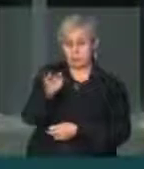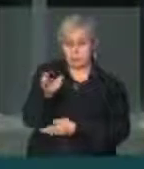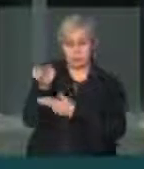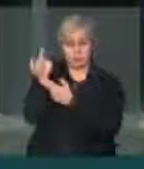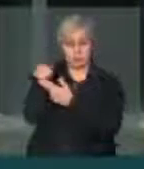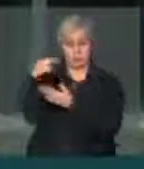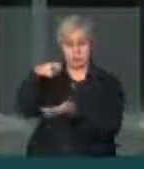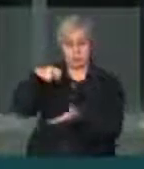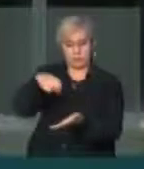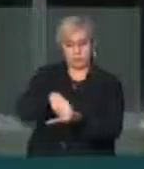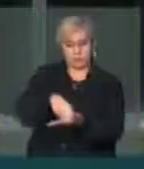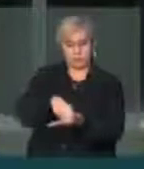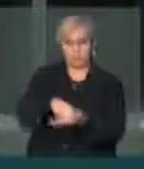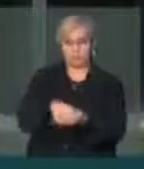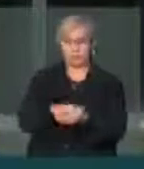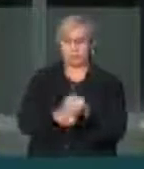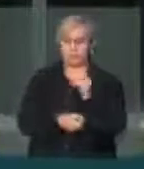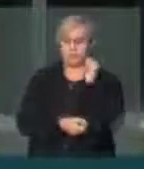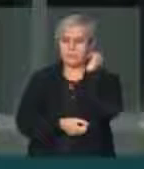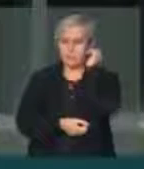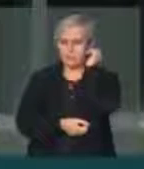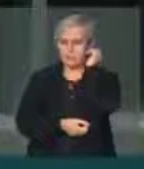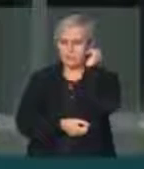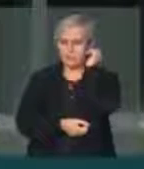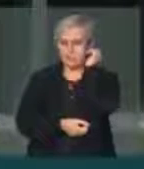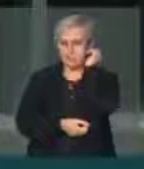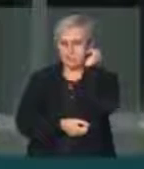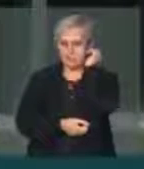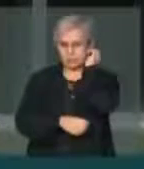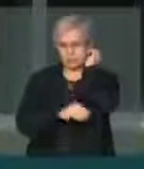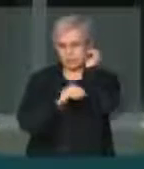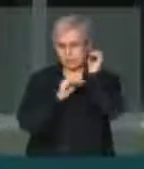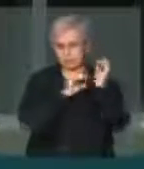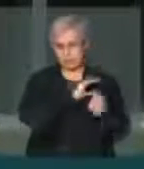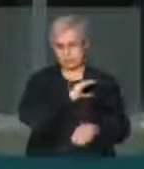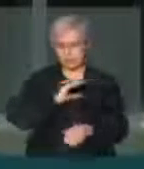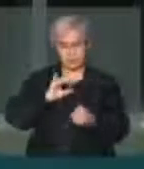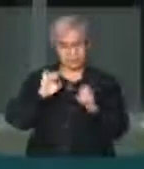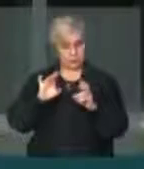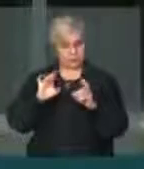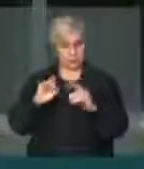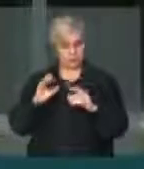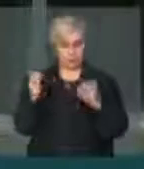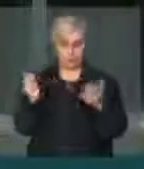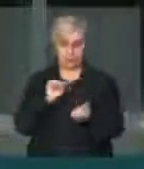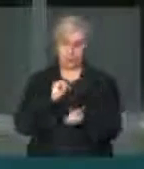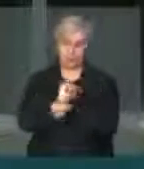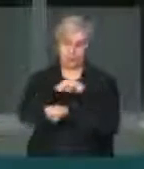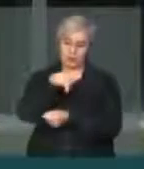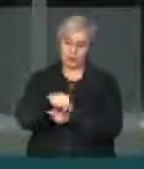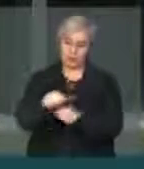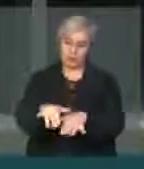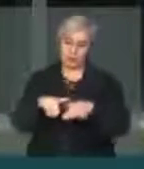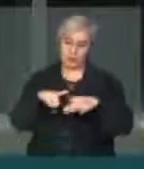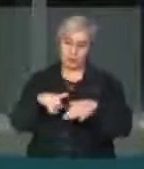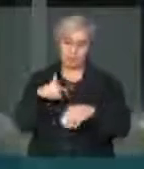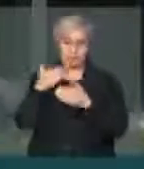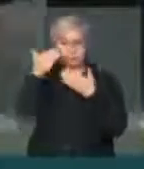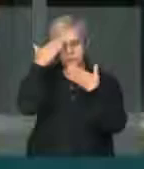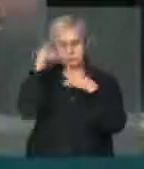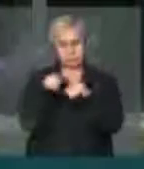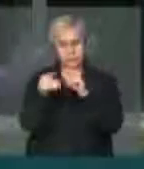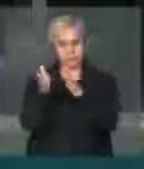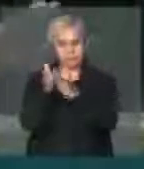deputado Danilo Forte, a redução da maioridade penal na comissão especial. Quero aqui agradecer e parabenizar